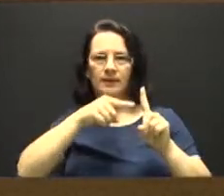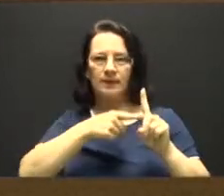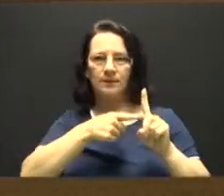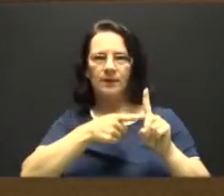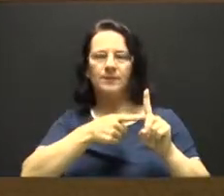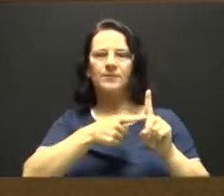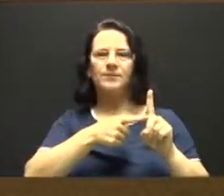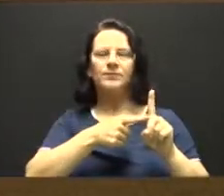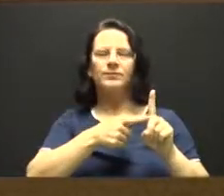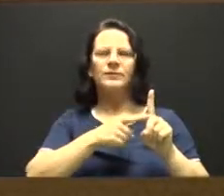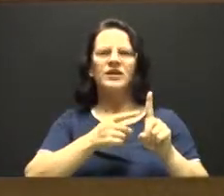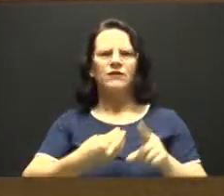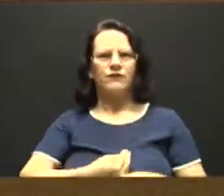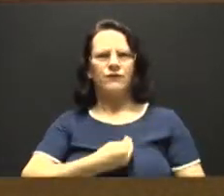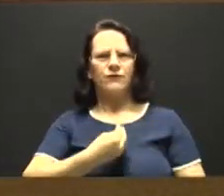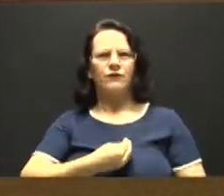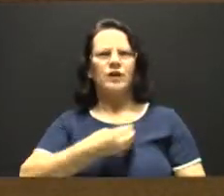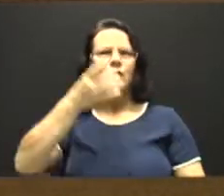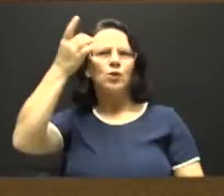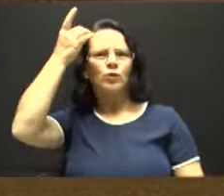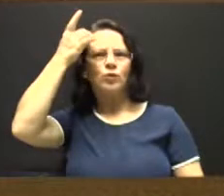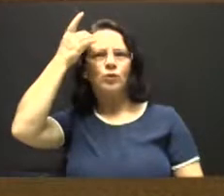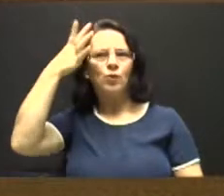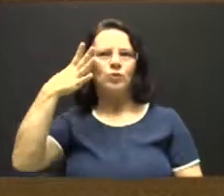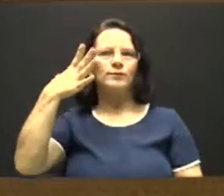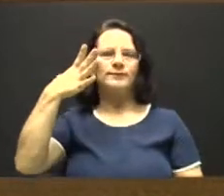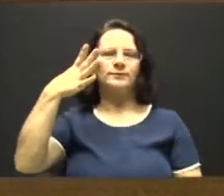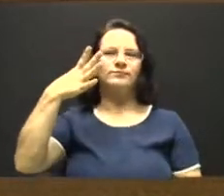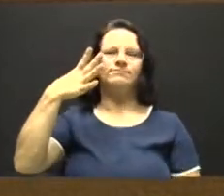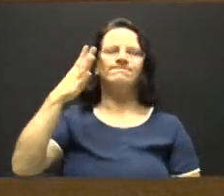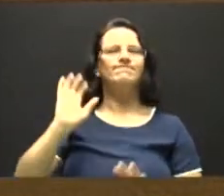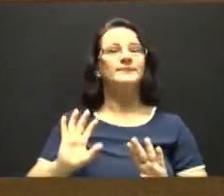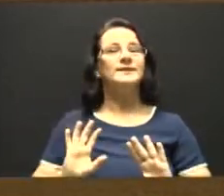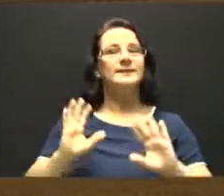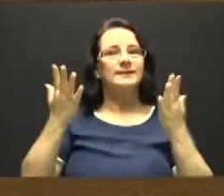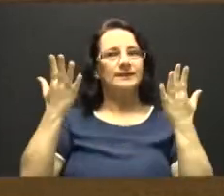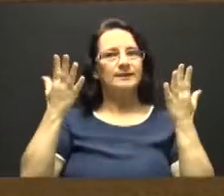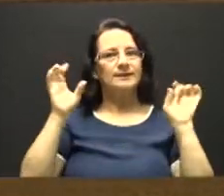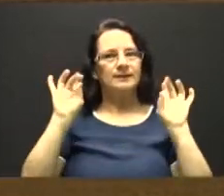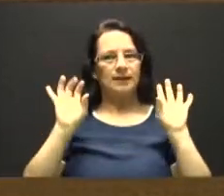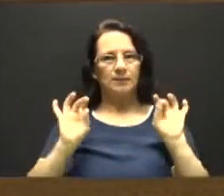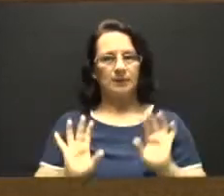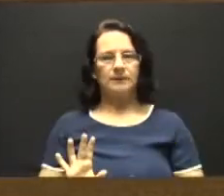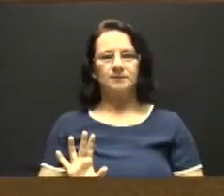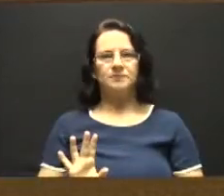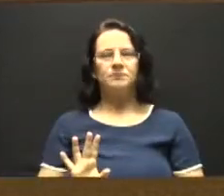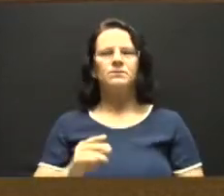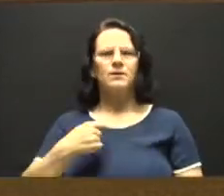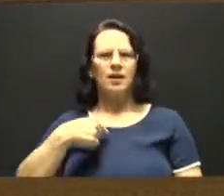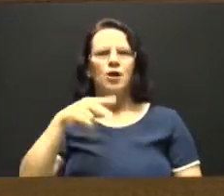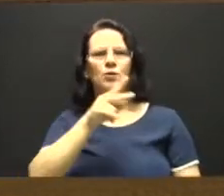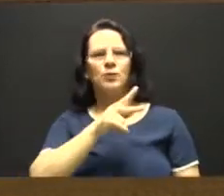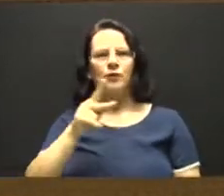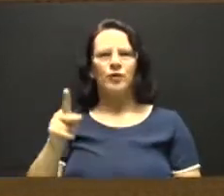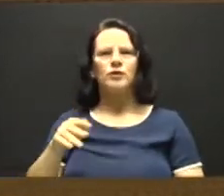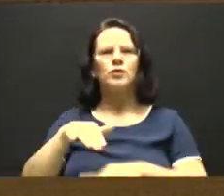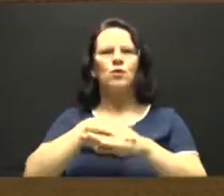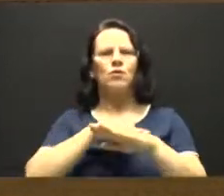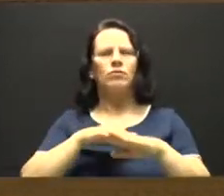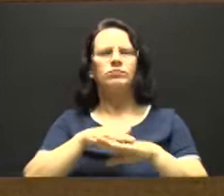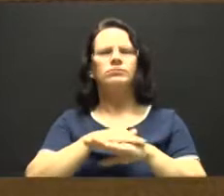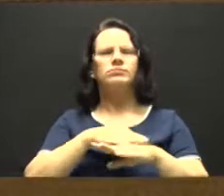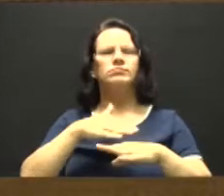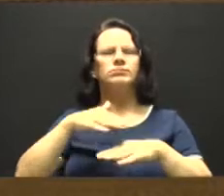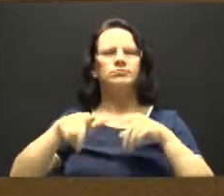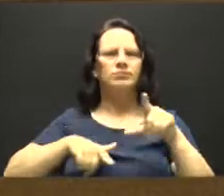estão aí para celebrar o grande dom de deus sou professor como eu disse e trabalho com jovens sem na